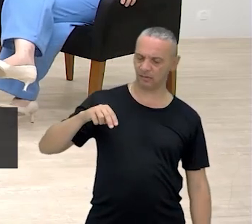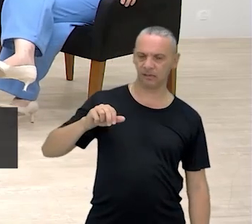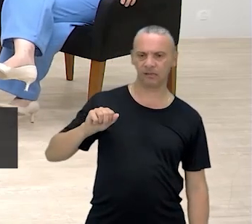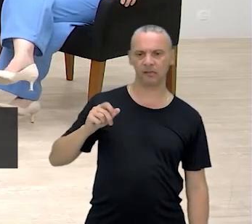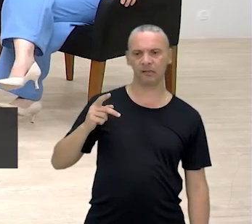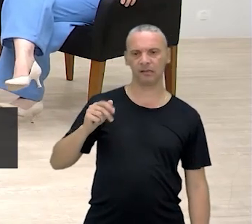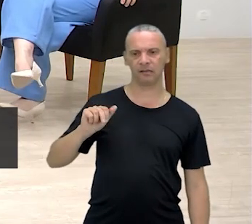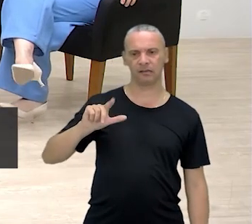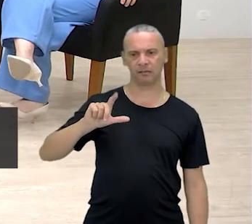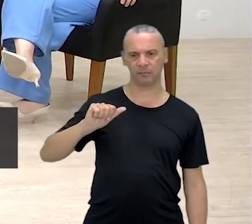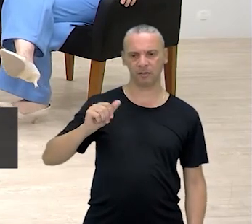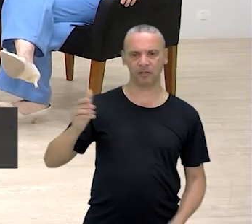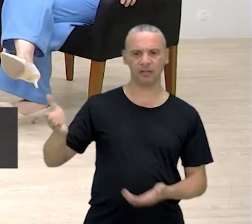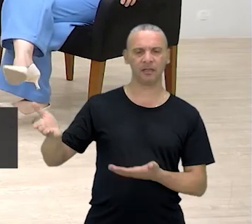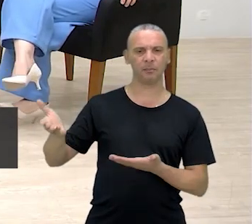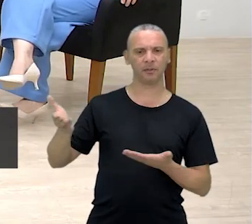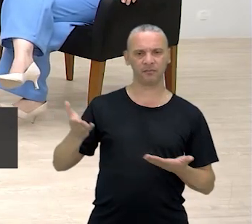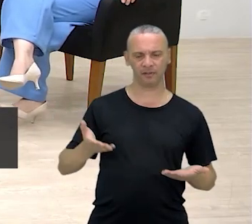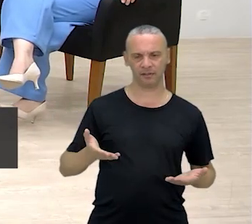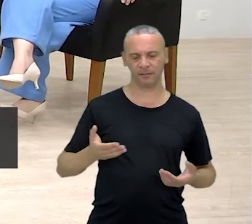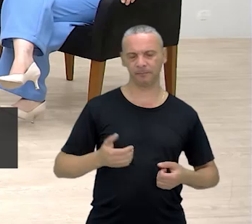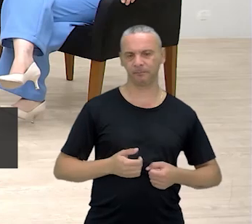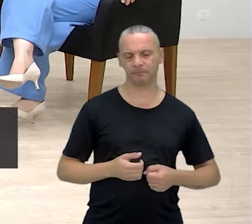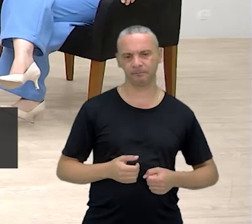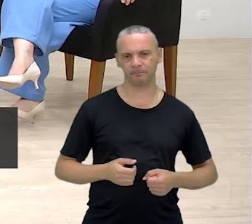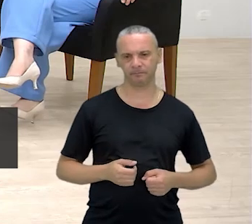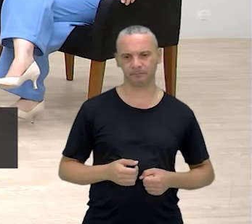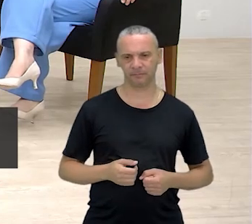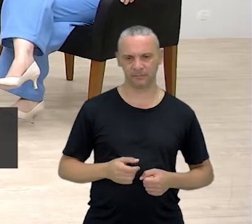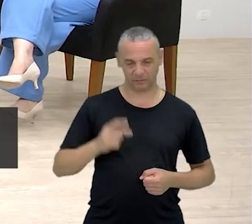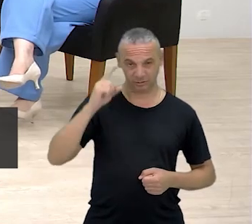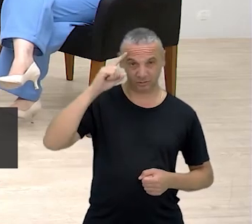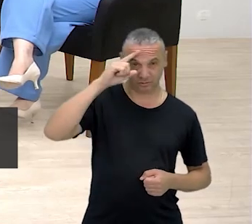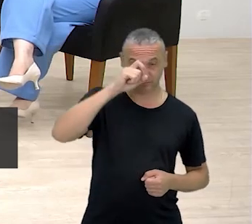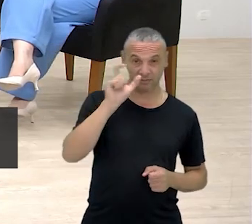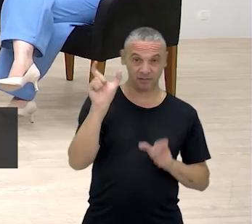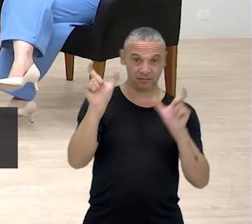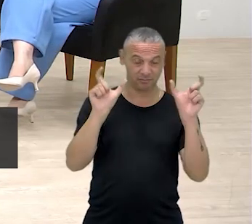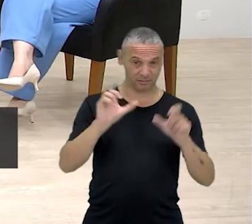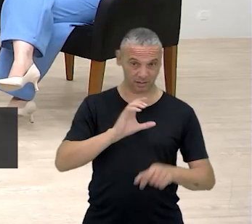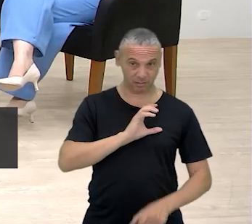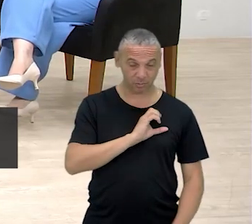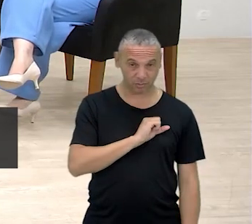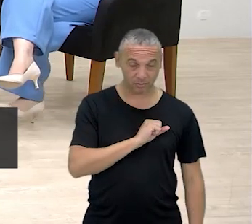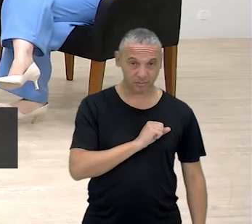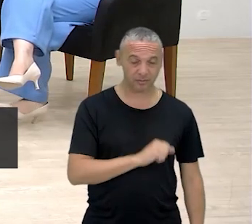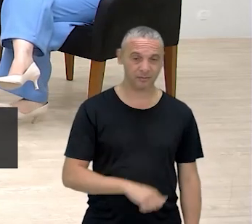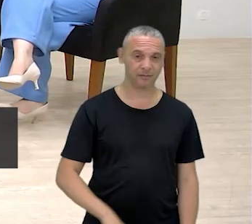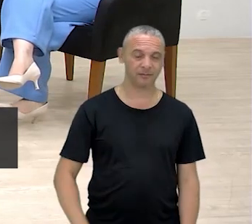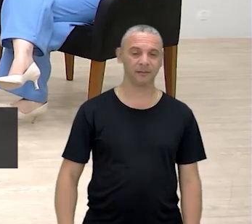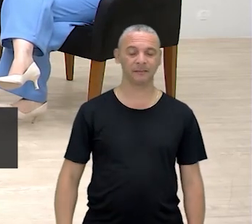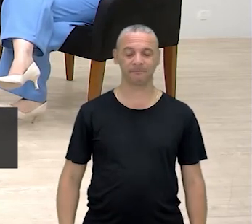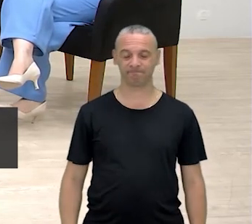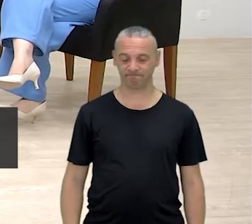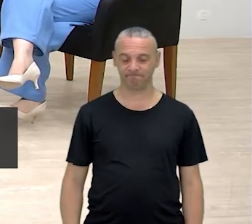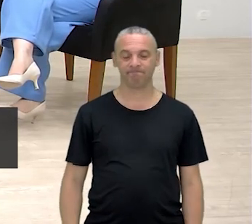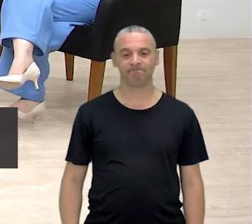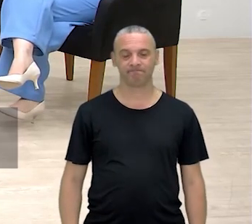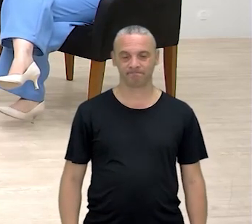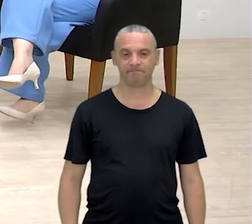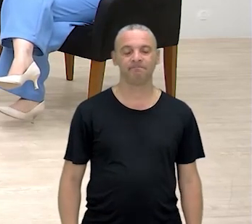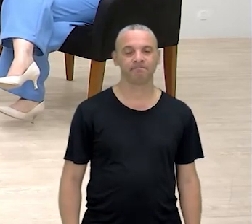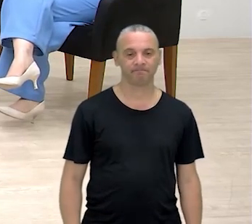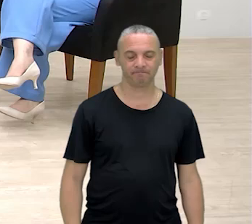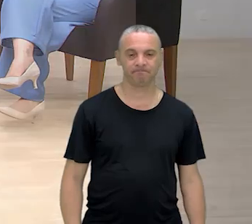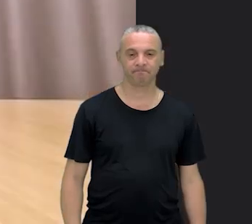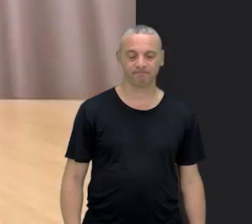Paula, bem-vinda. O que você acha disso tudo, Ana Paula? É difícil falar de amor, Ana Paula? É difícil, né? É